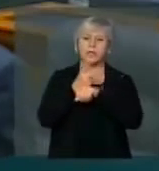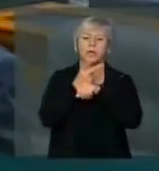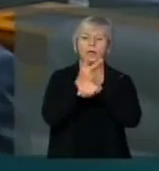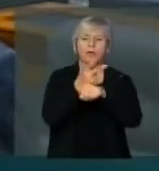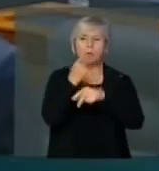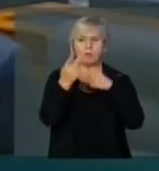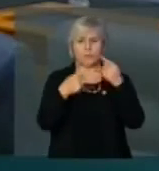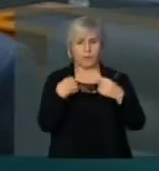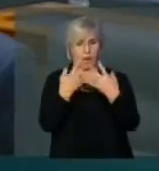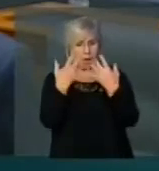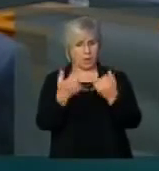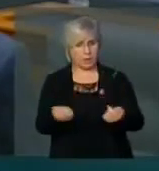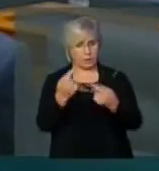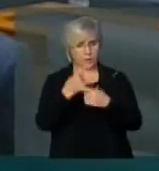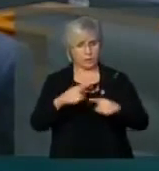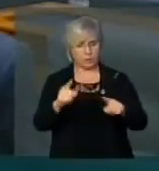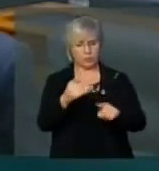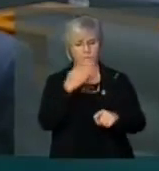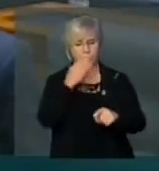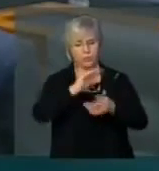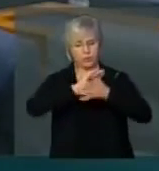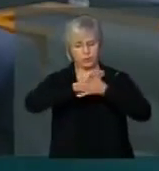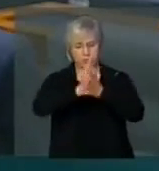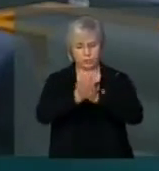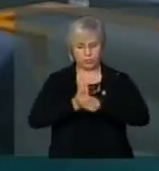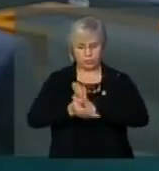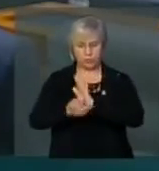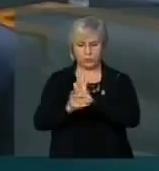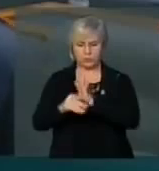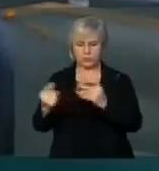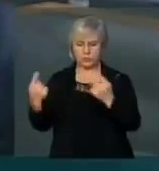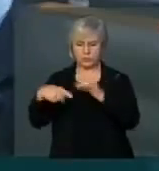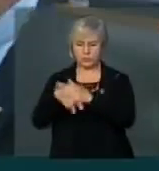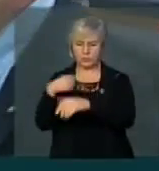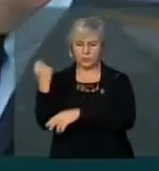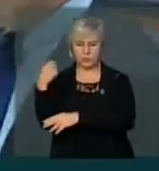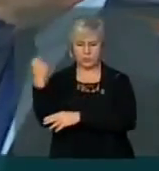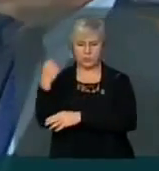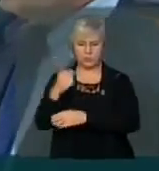nós não aceitamos esse tipo de tratamento com o Rio Grande. Muito bem.